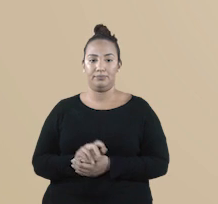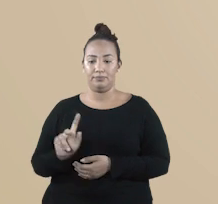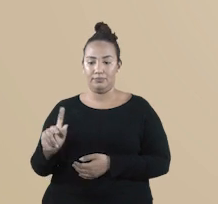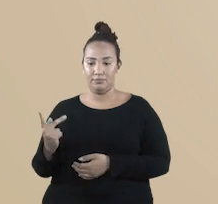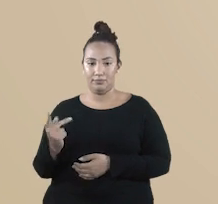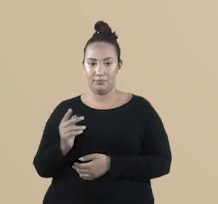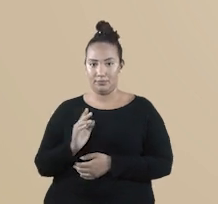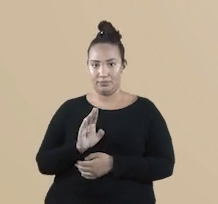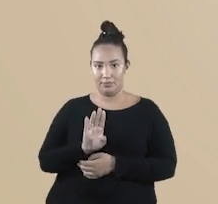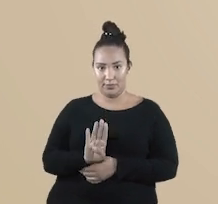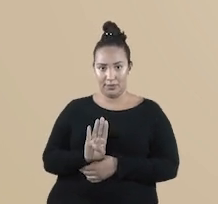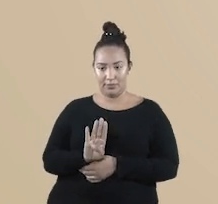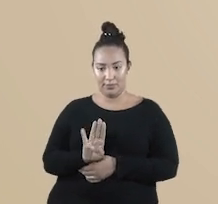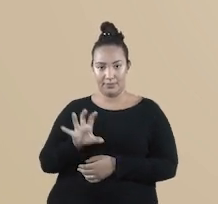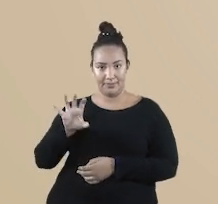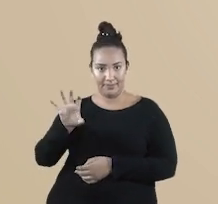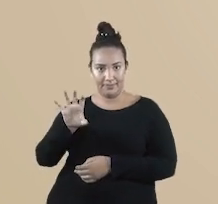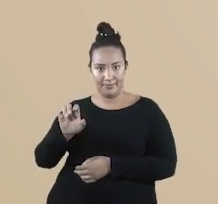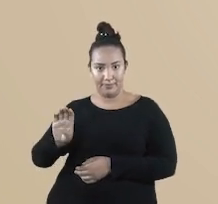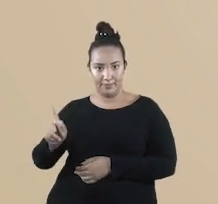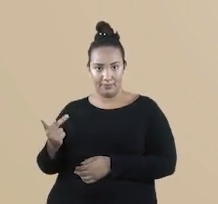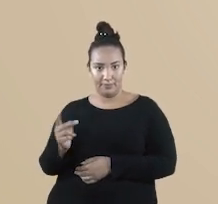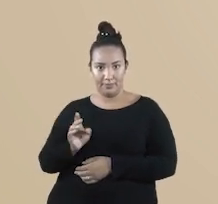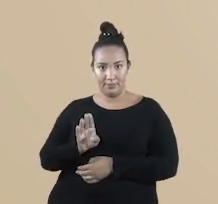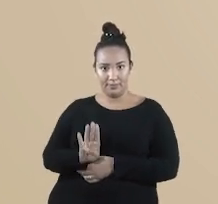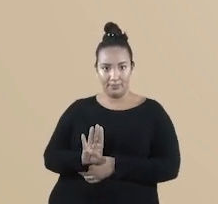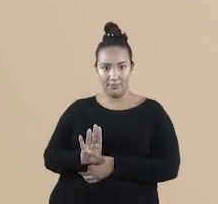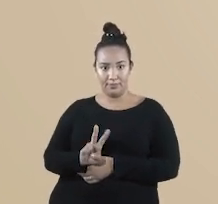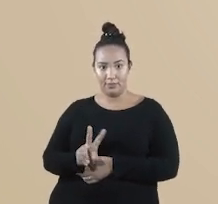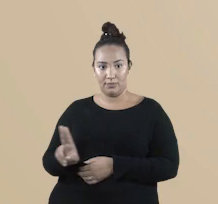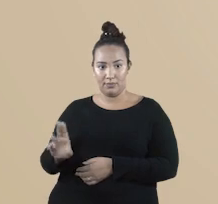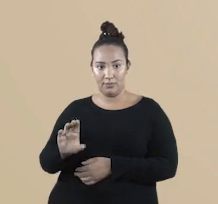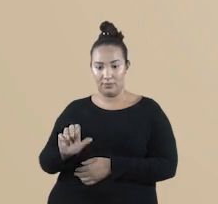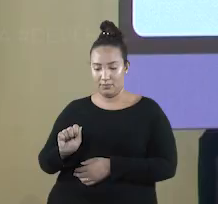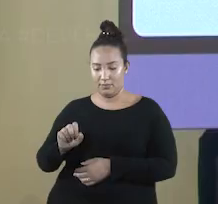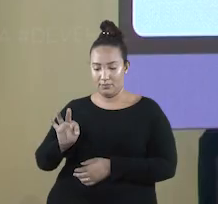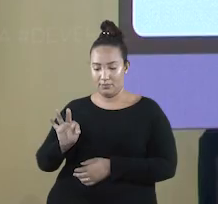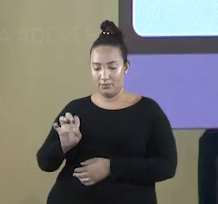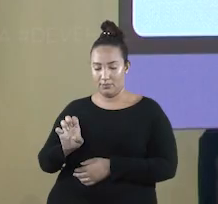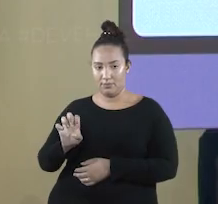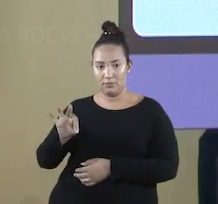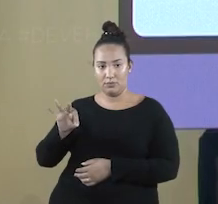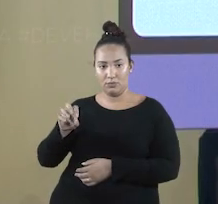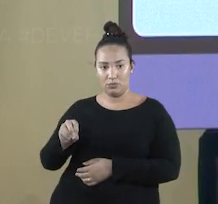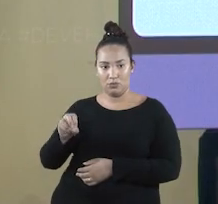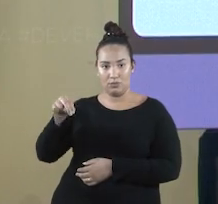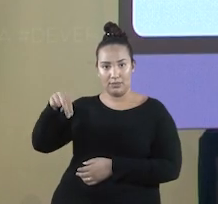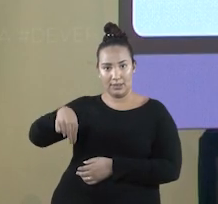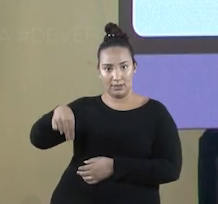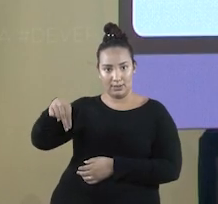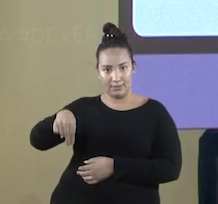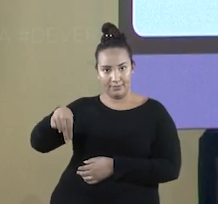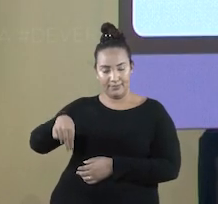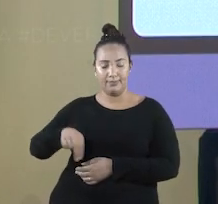segmento HB do terreno da esquerda de cateto N. Então, chamaremos